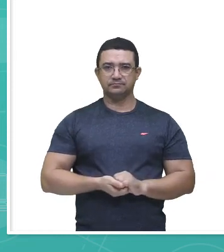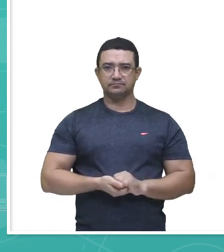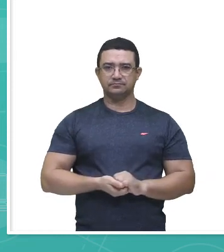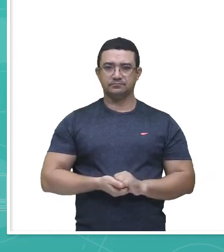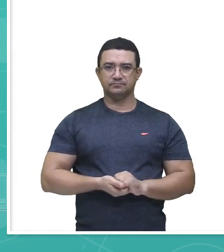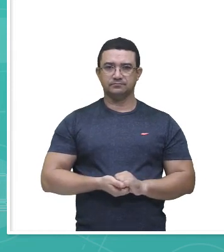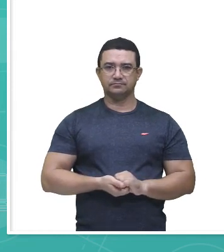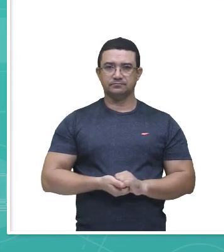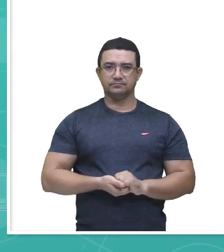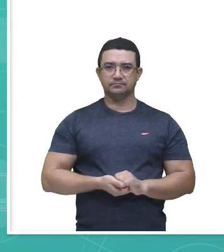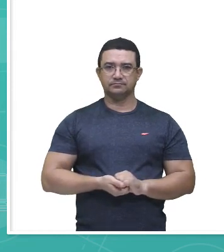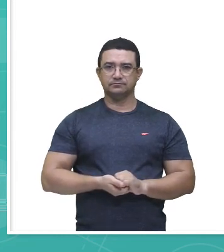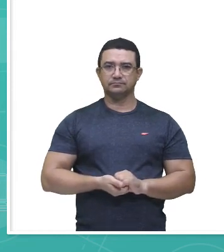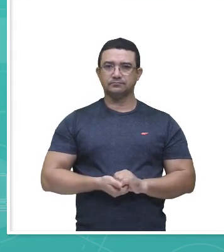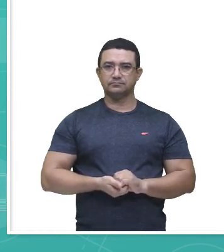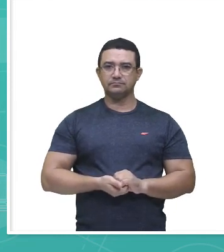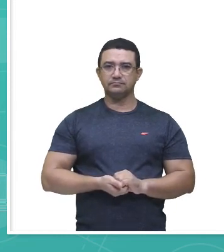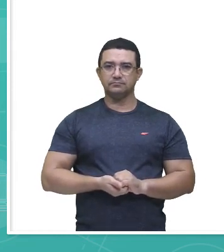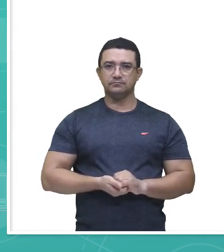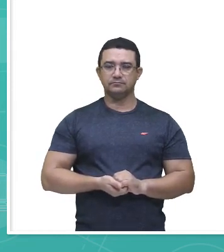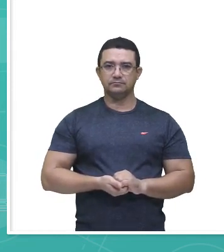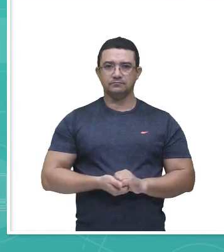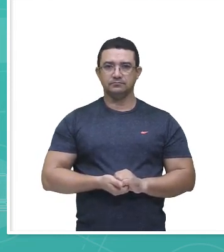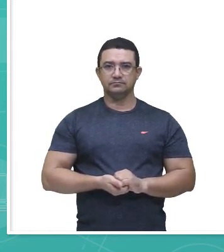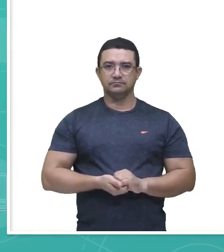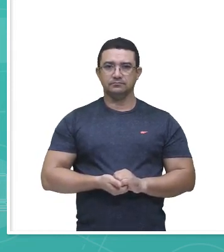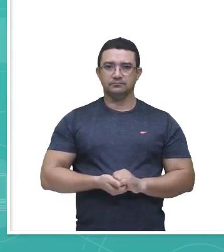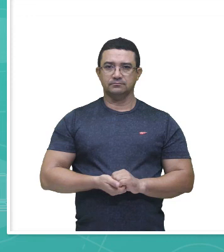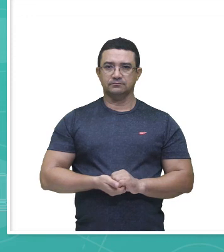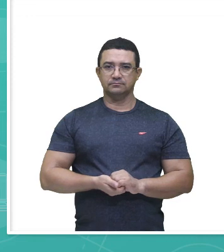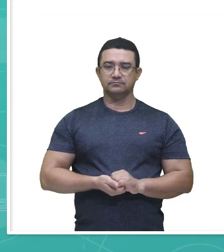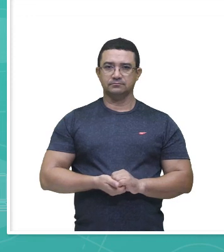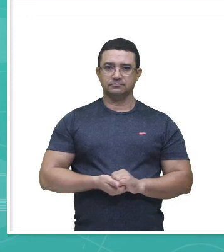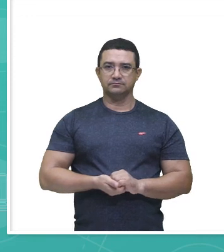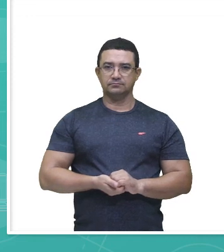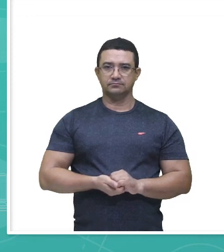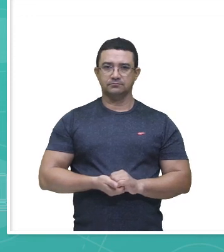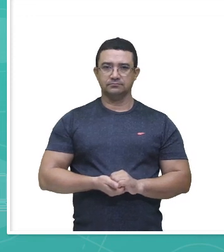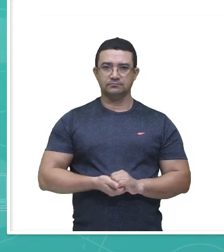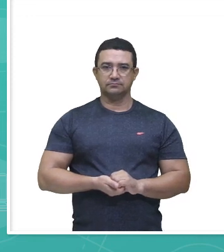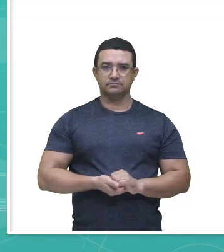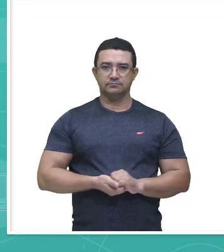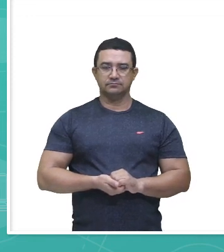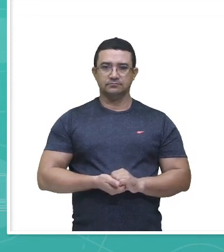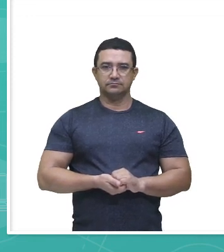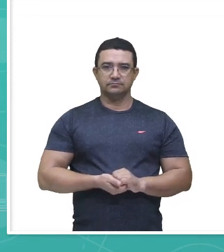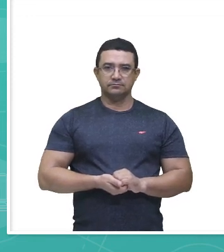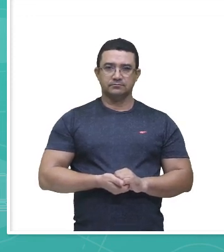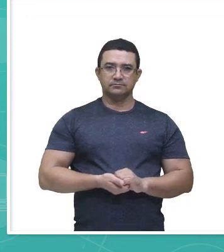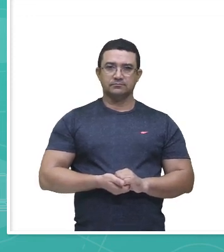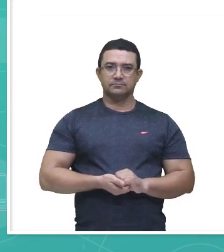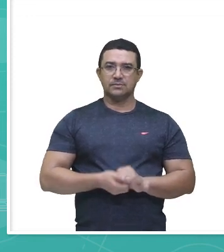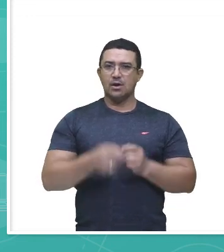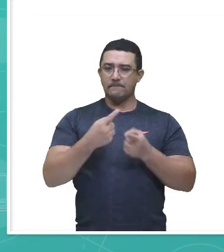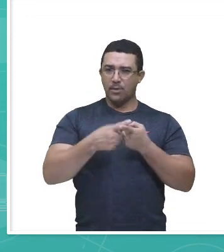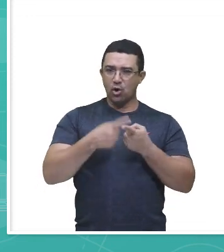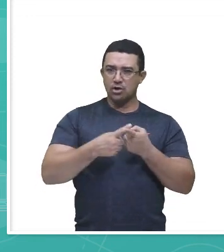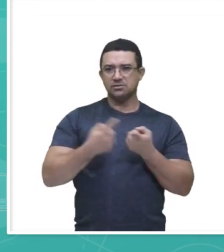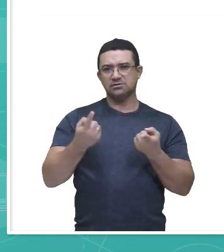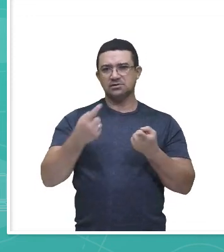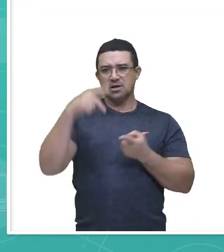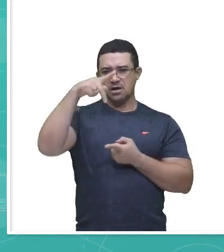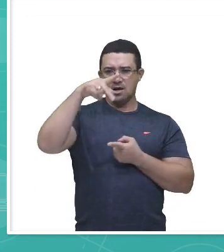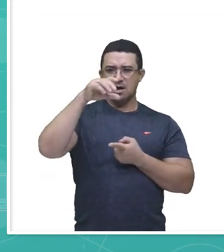substituir pelo porquê. Porque explica, né? Por que ela estava gripada? Pois